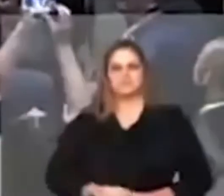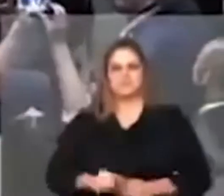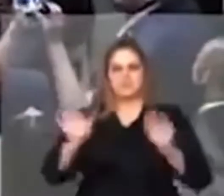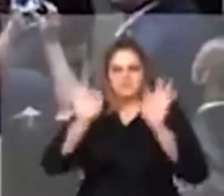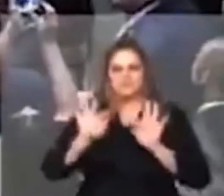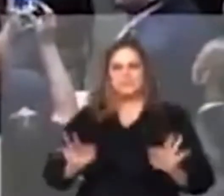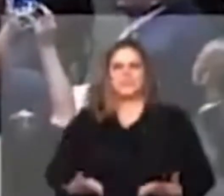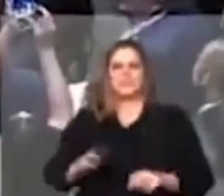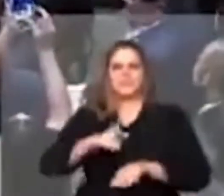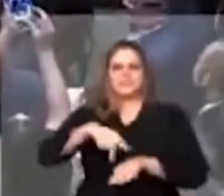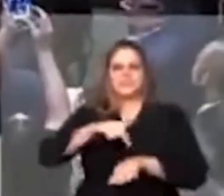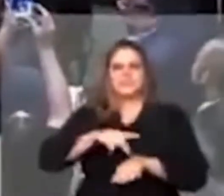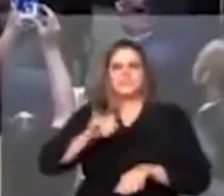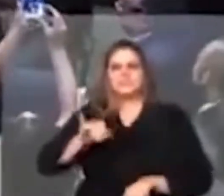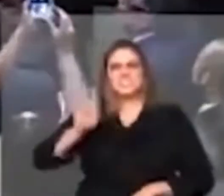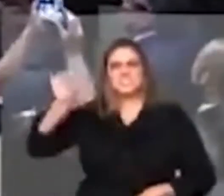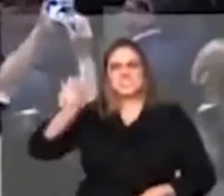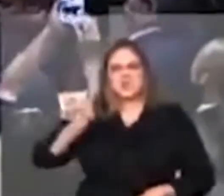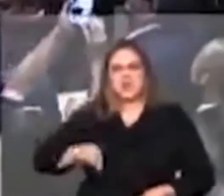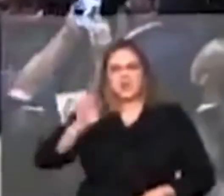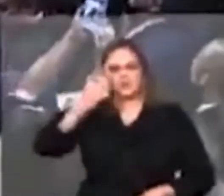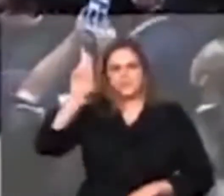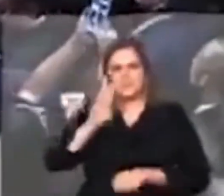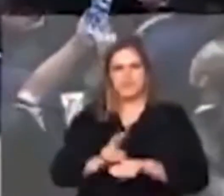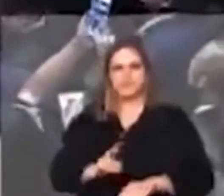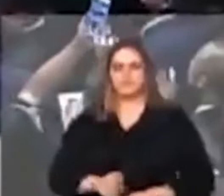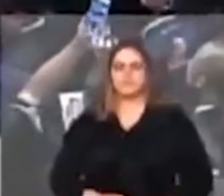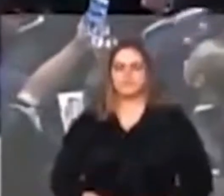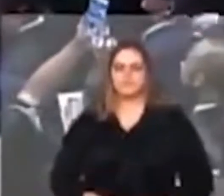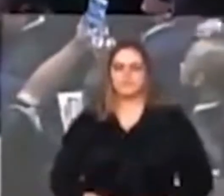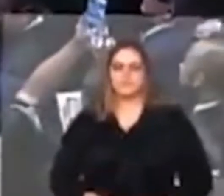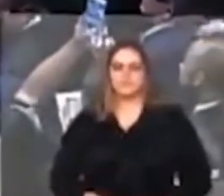a nação, cujo Deus é o Senhor! Cabo Daciolo,